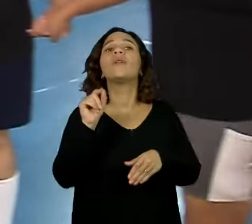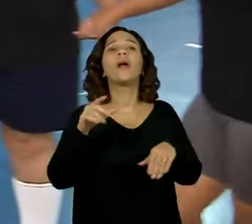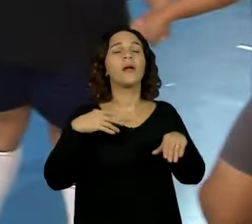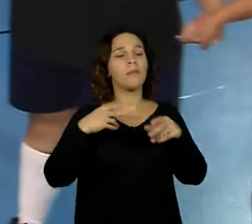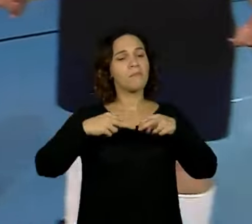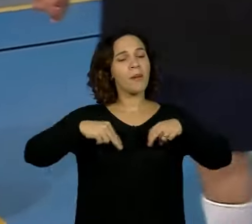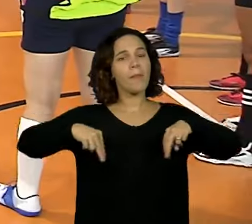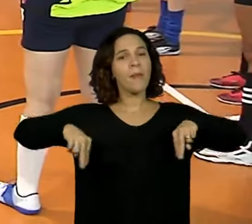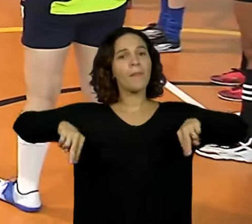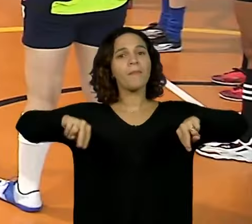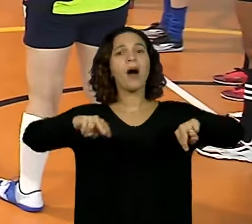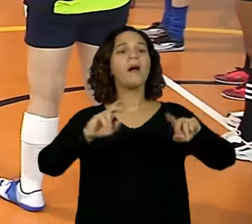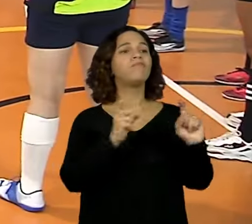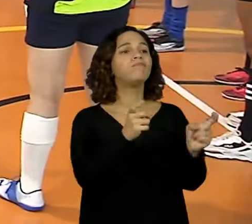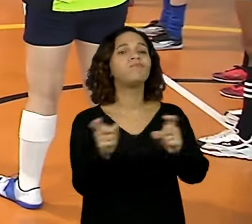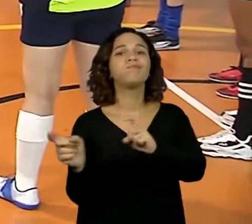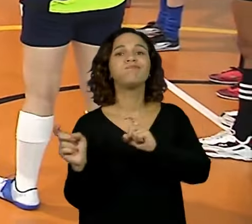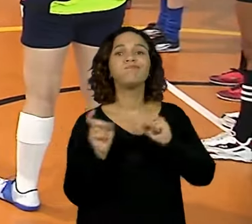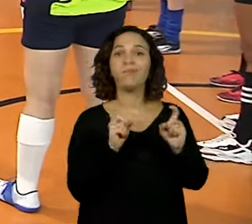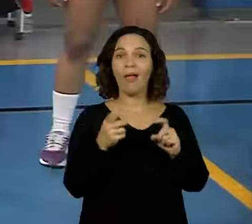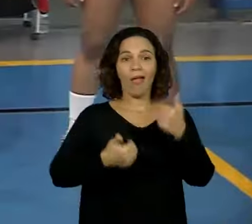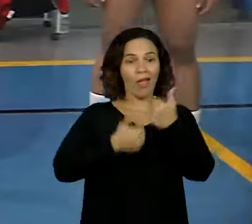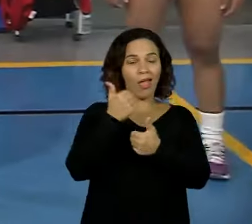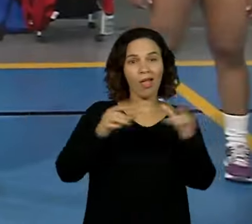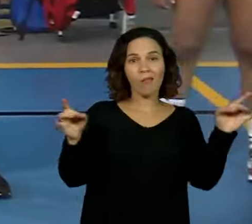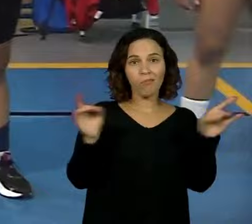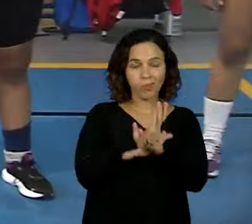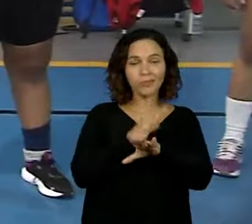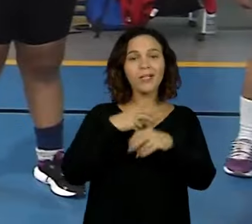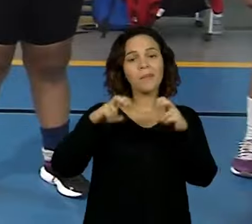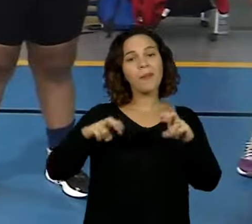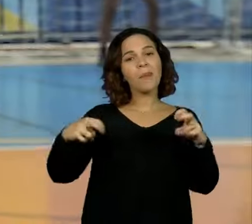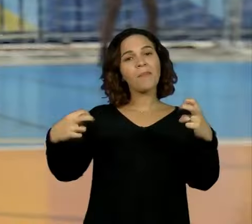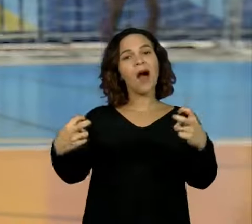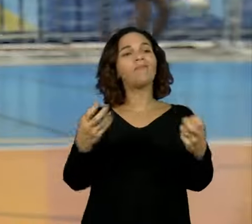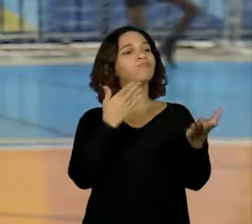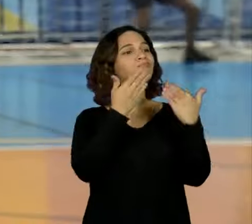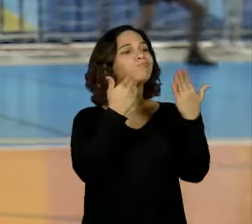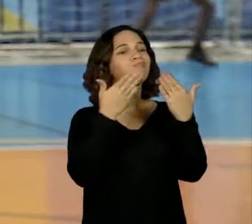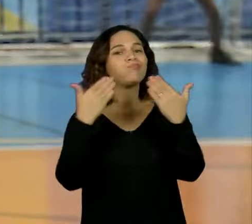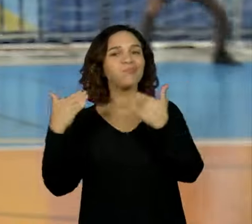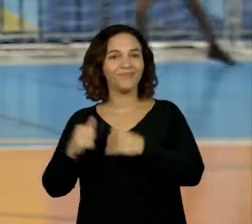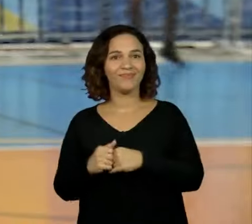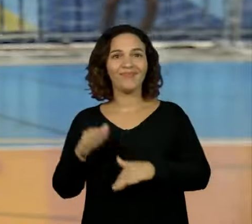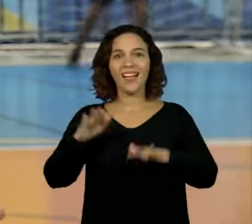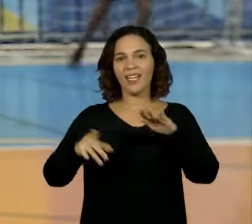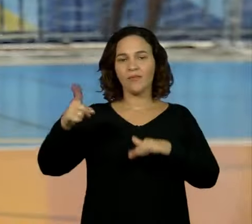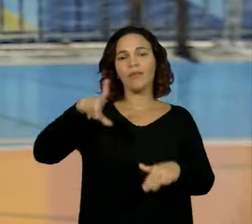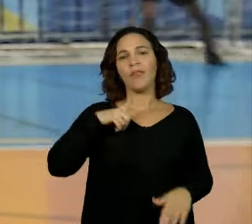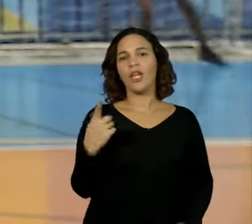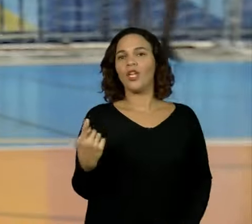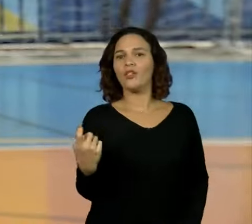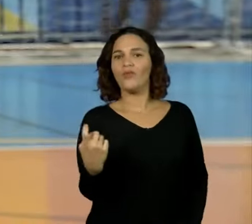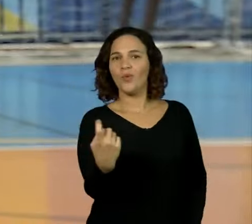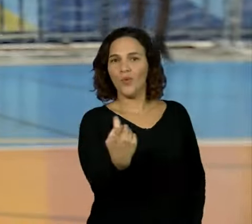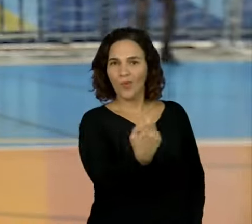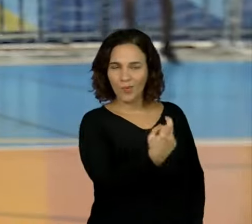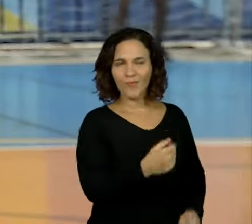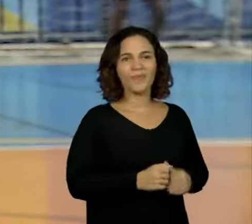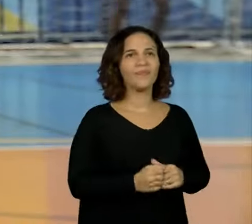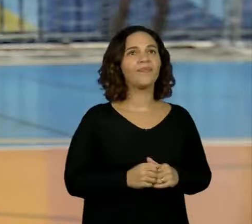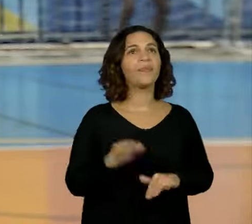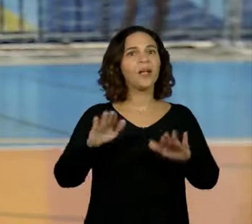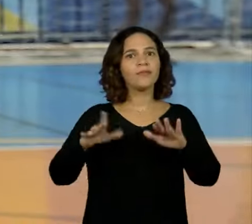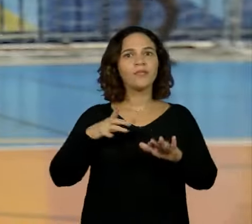de conversa, que rola após as partidas. Muitas fazem atividades individuais. Quando elas conseguem